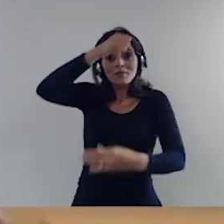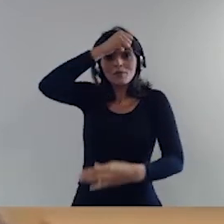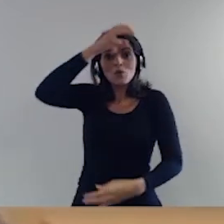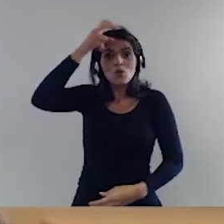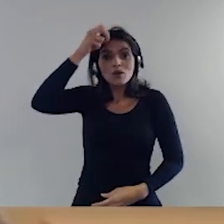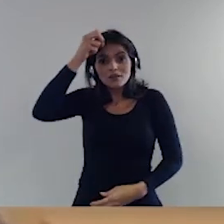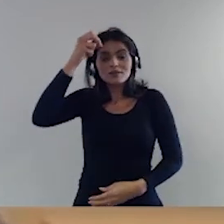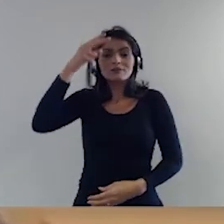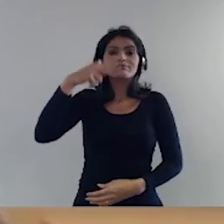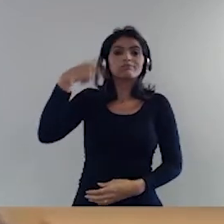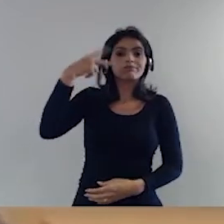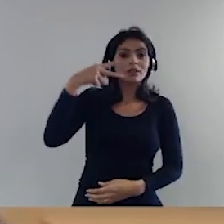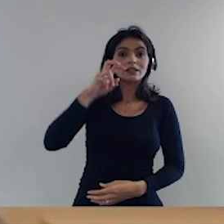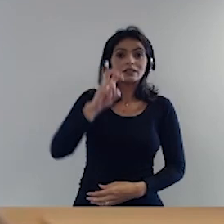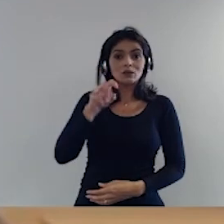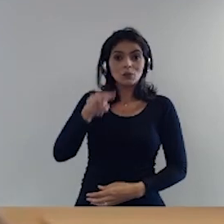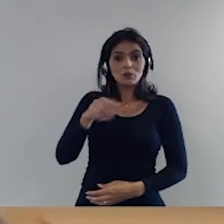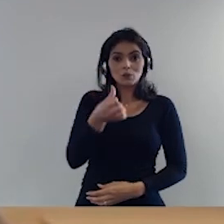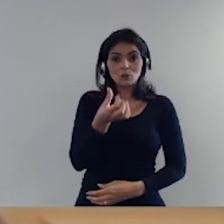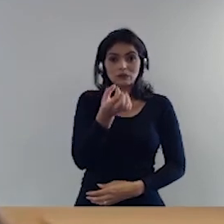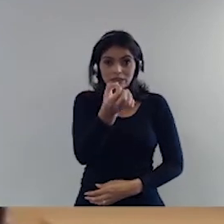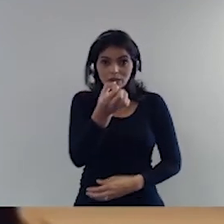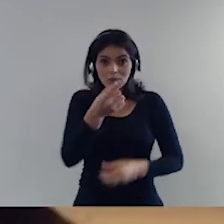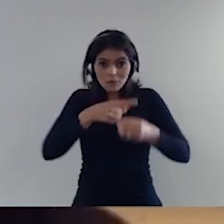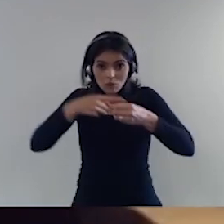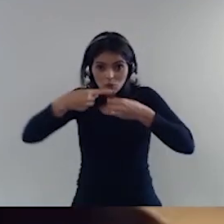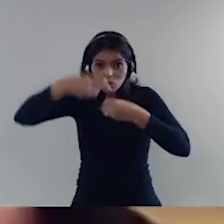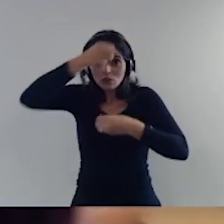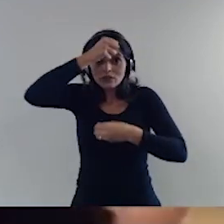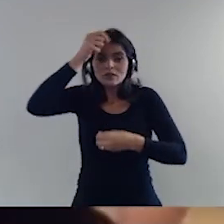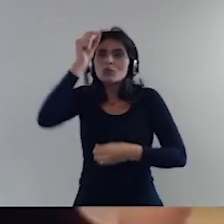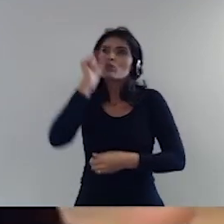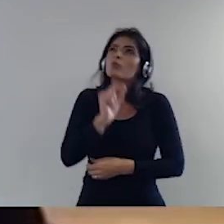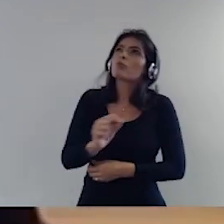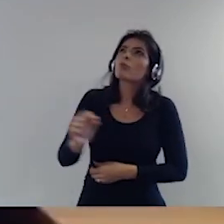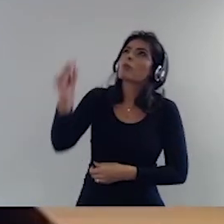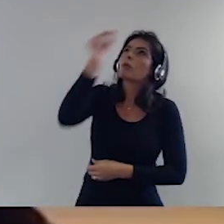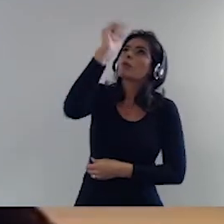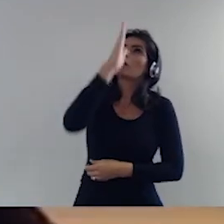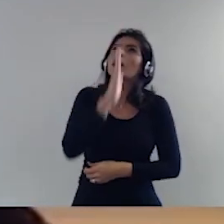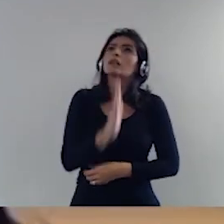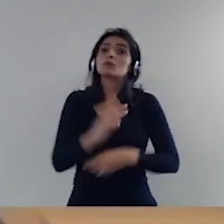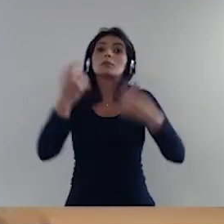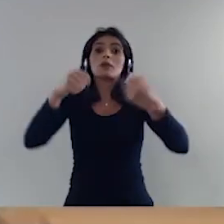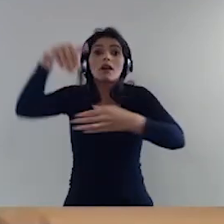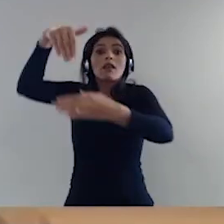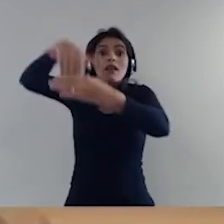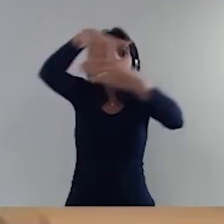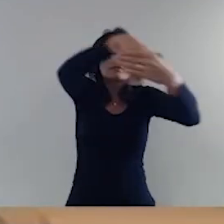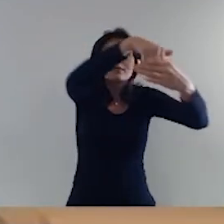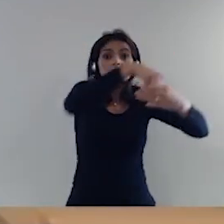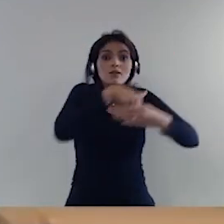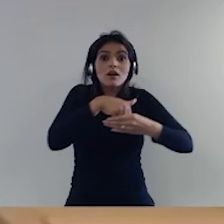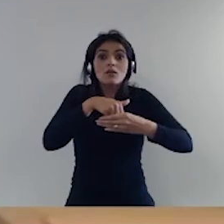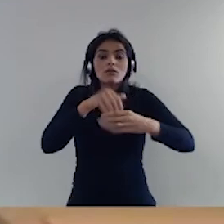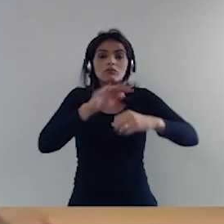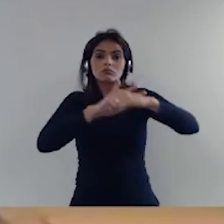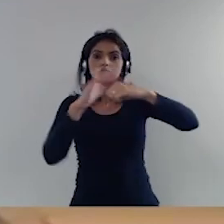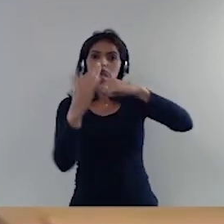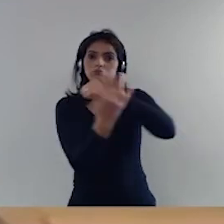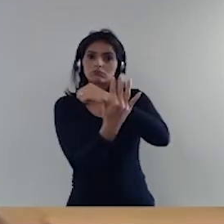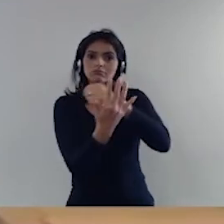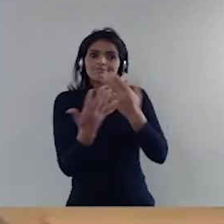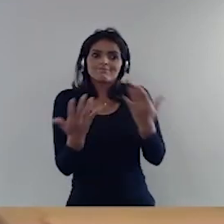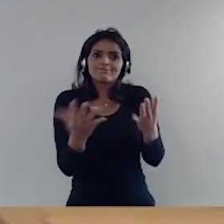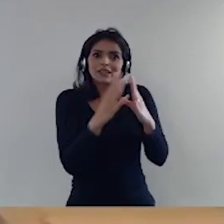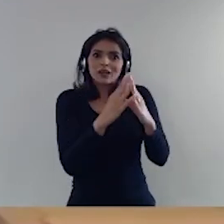no Brasil, em 5.600 municípios, dentro de uma situação em que a pandemia não estará